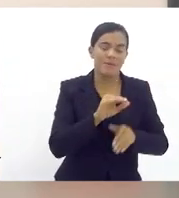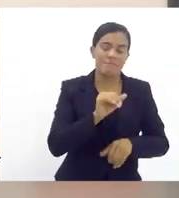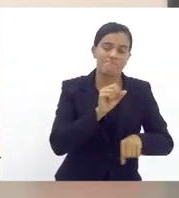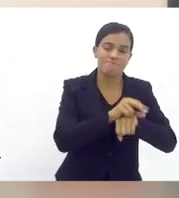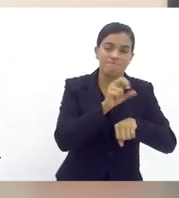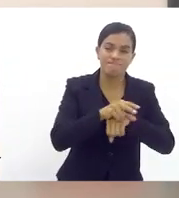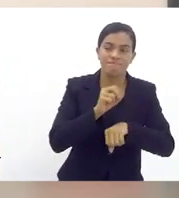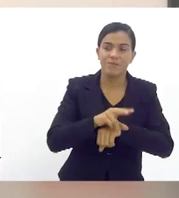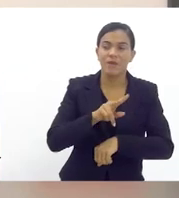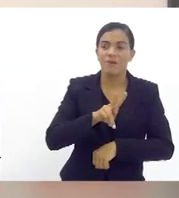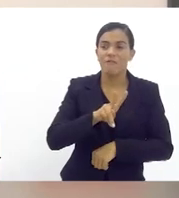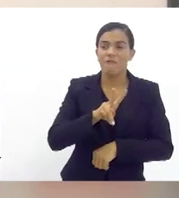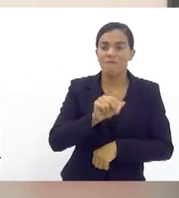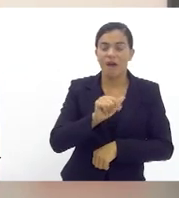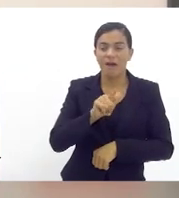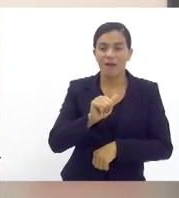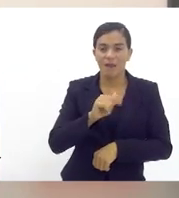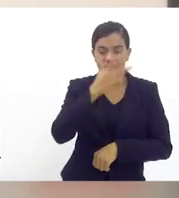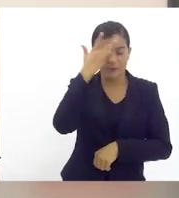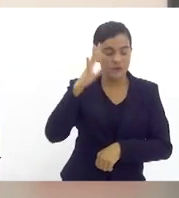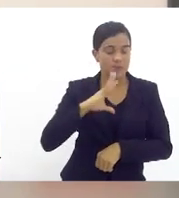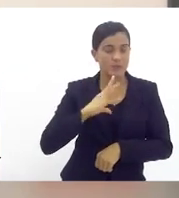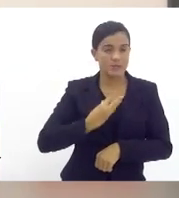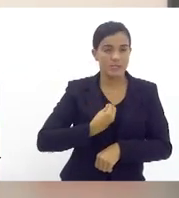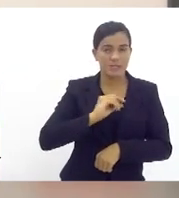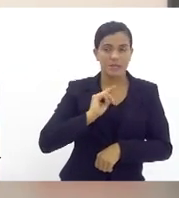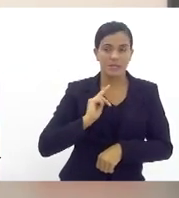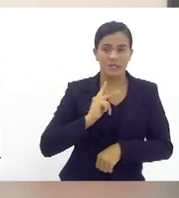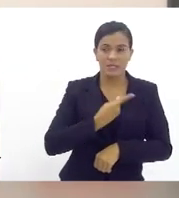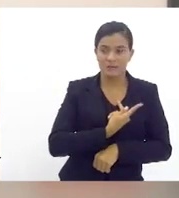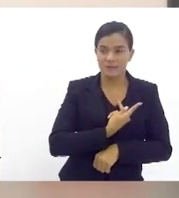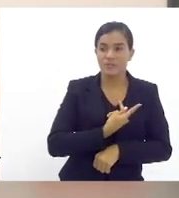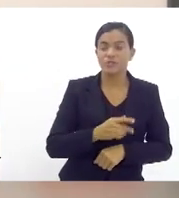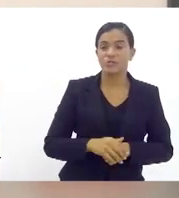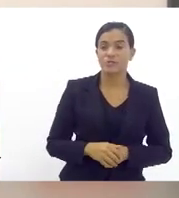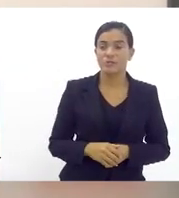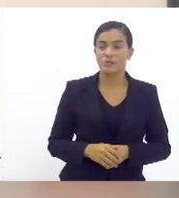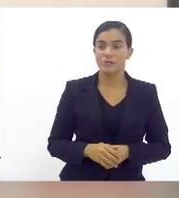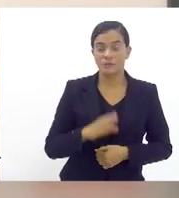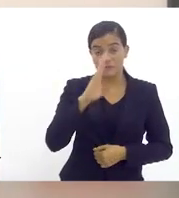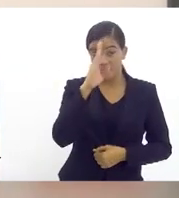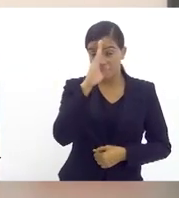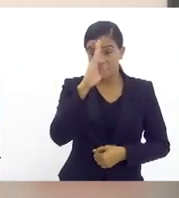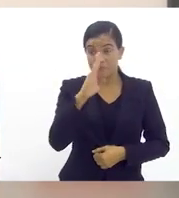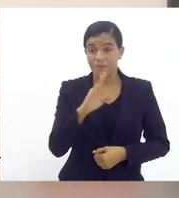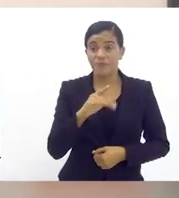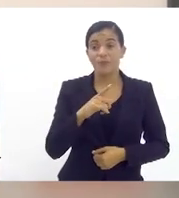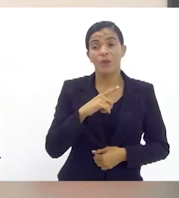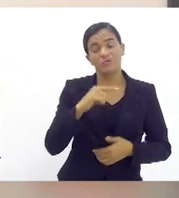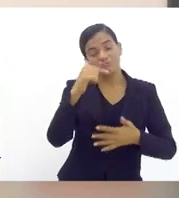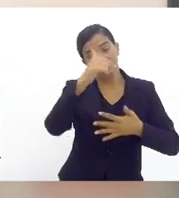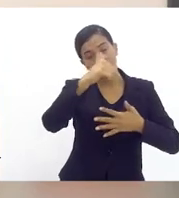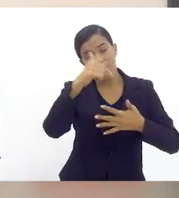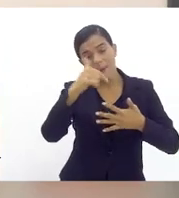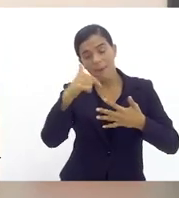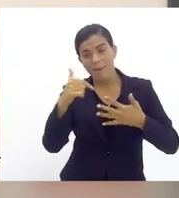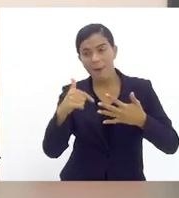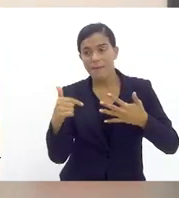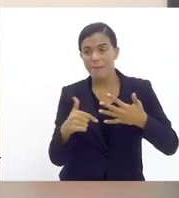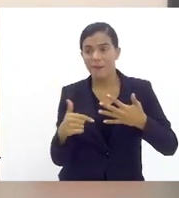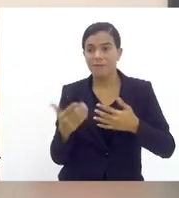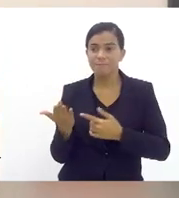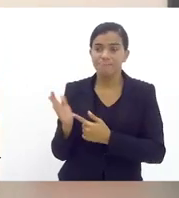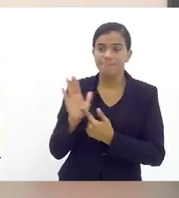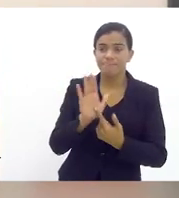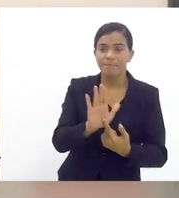pessoas trans e travestis, principalmente. E eu trouxe alguns pontos em que eu